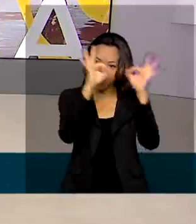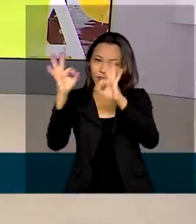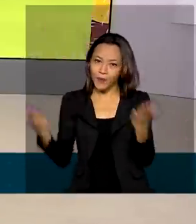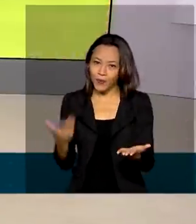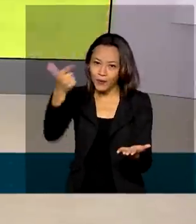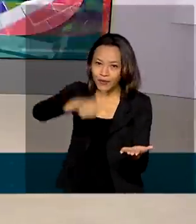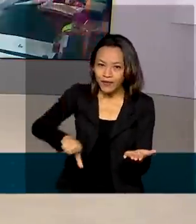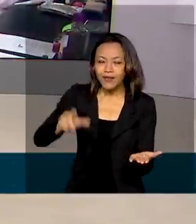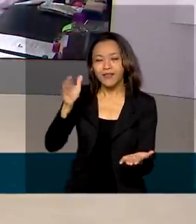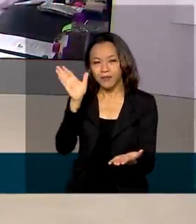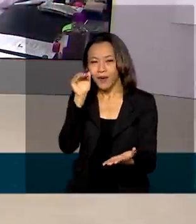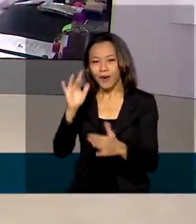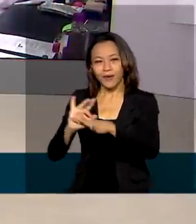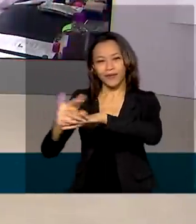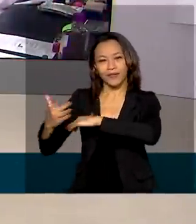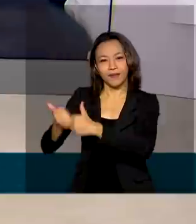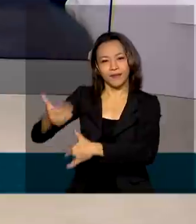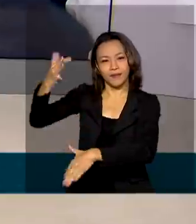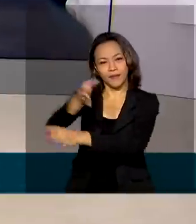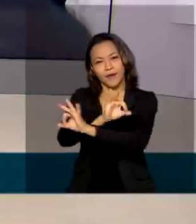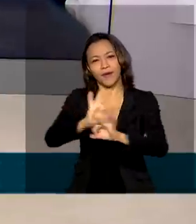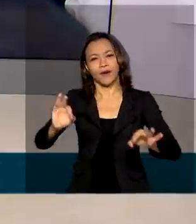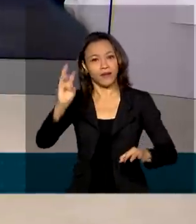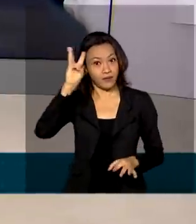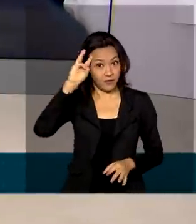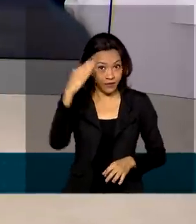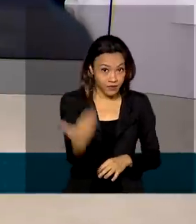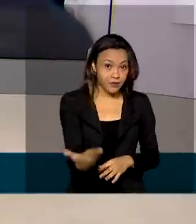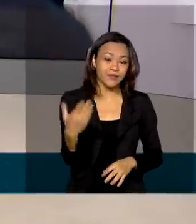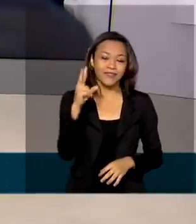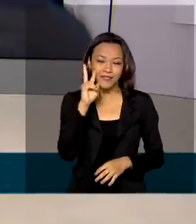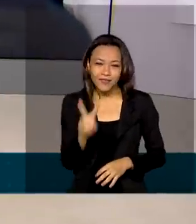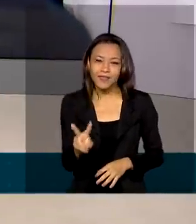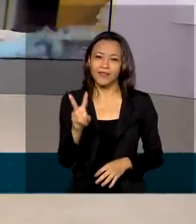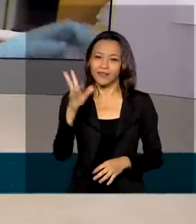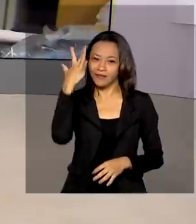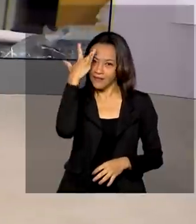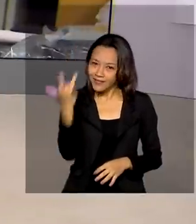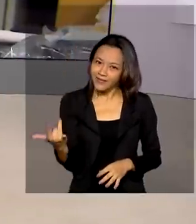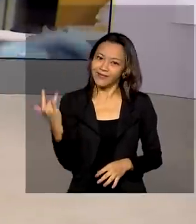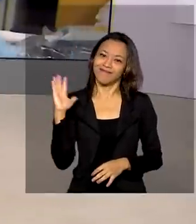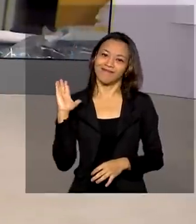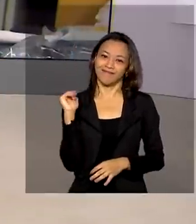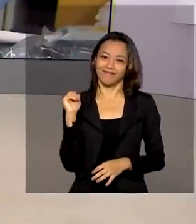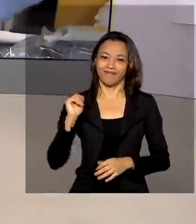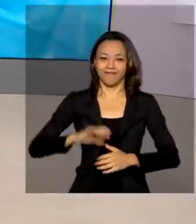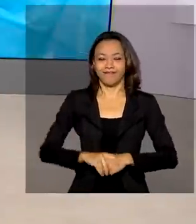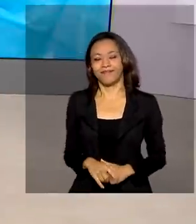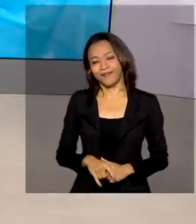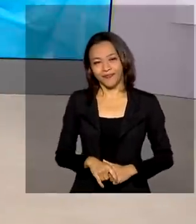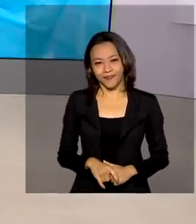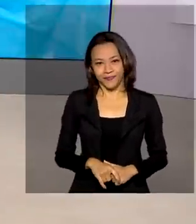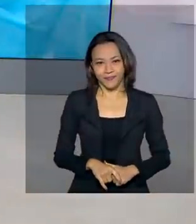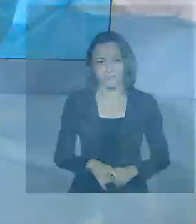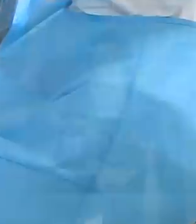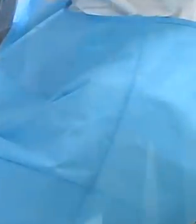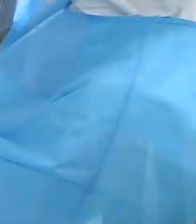em nossas redes sociais uma ótima terça-feira para você nós nos vemos amanhã tchau tchau